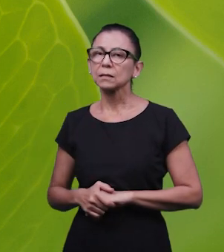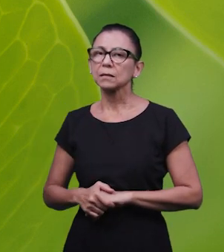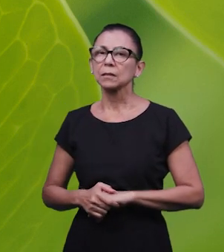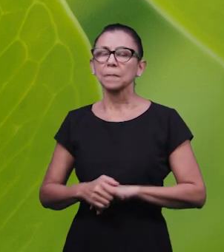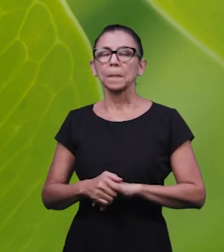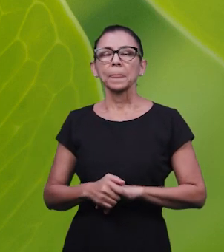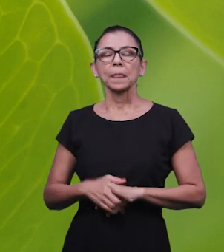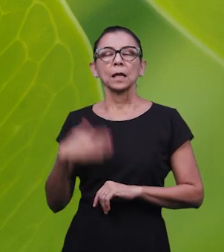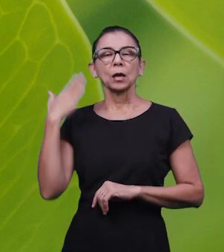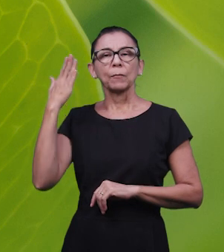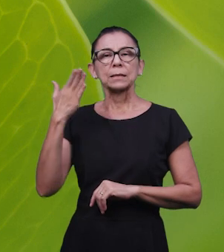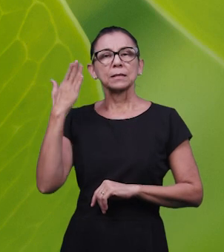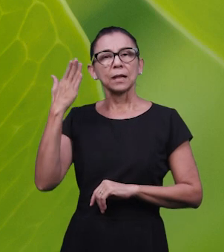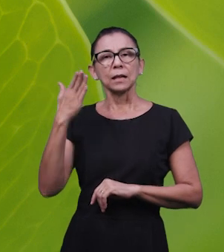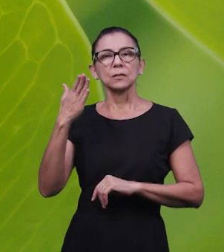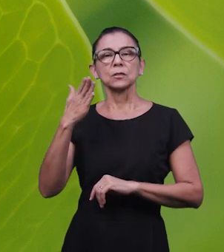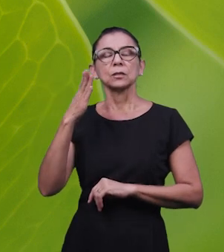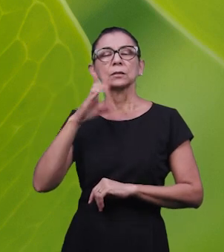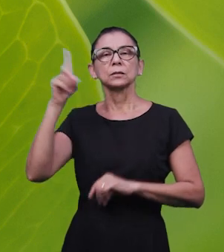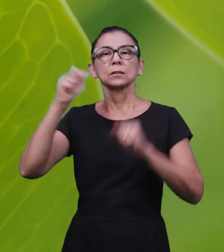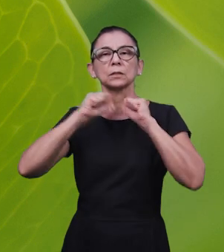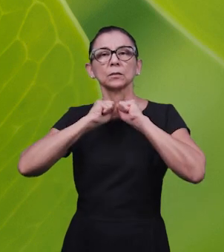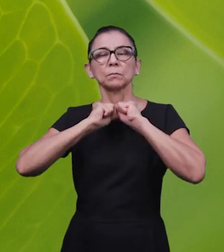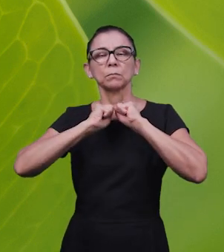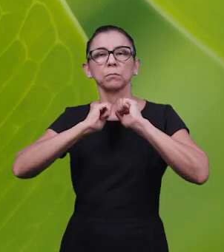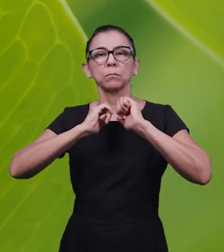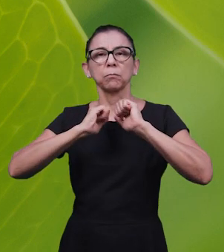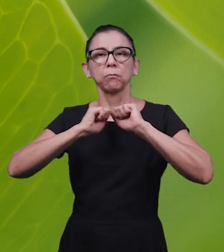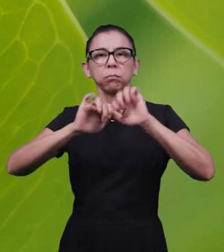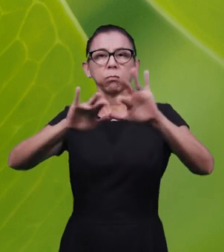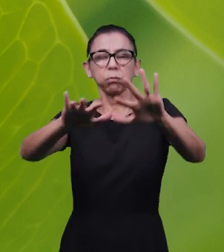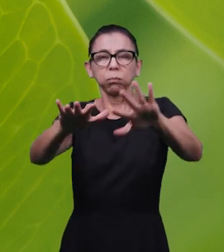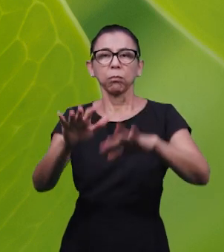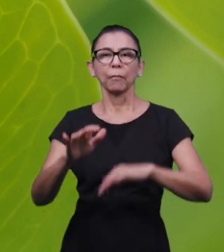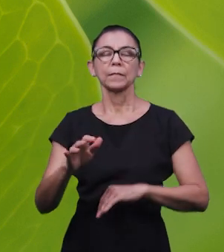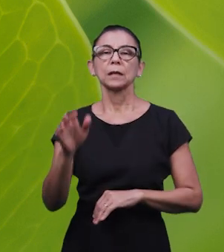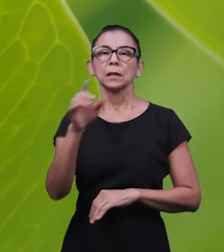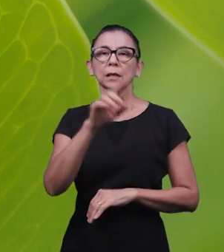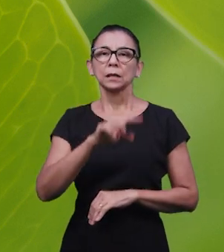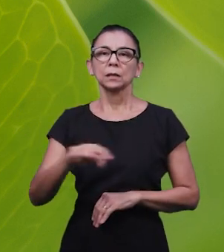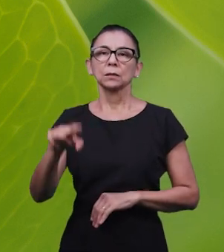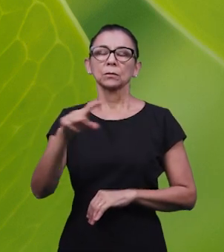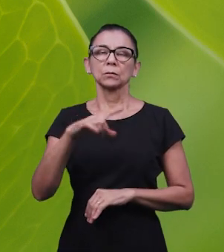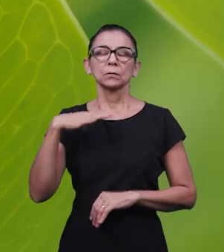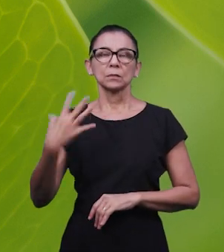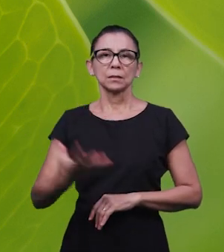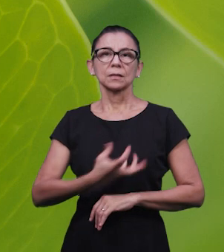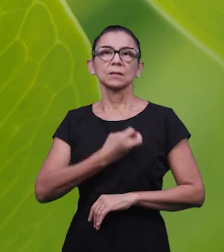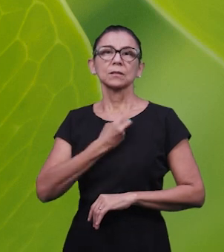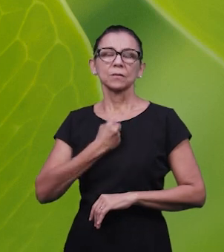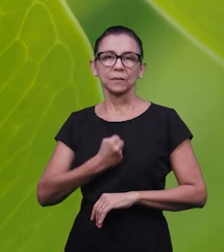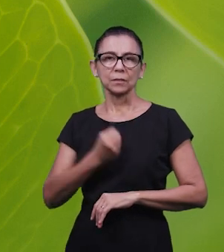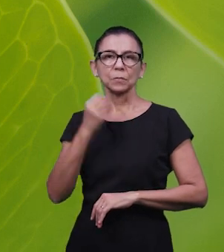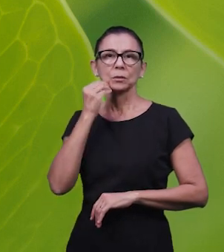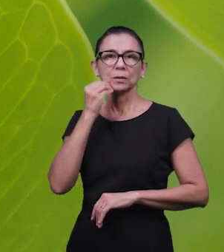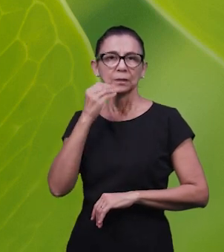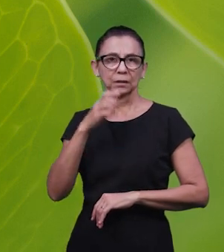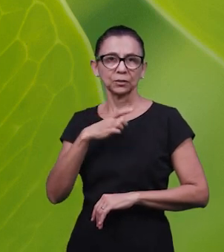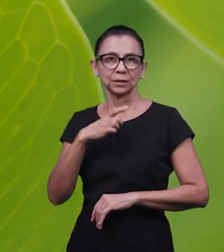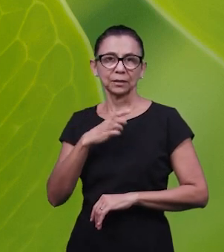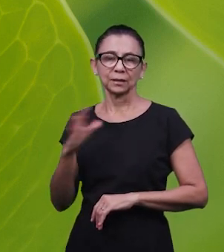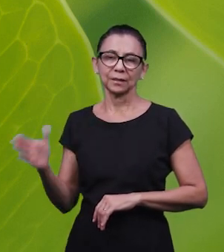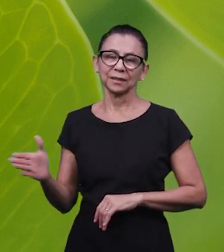programa Anunciando o Evangelho Eterno, um programa que tem sido uma bênção não apenas na vida da igreja, mas para todos